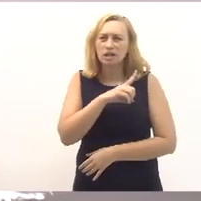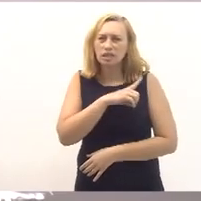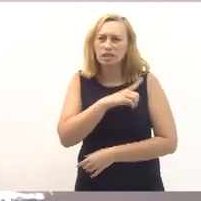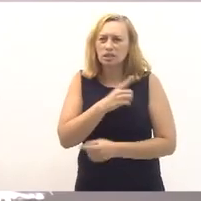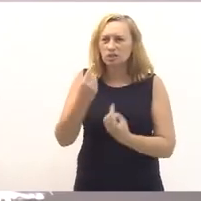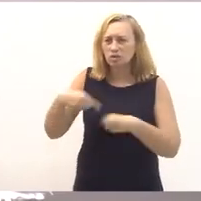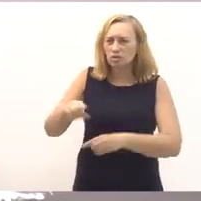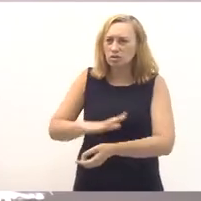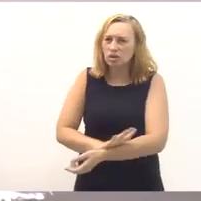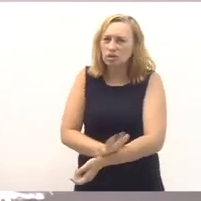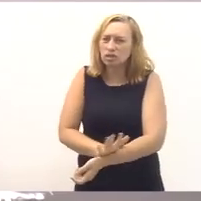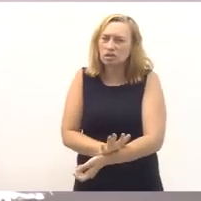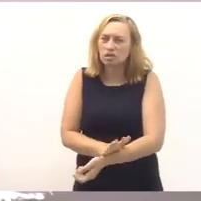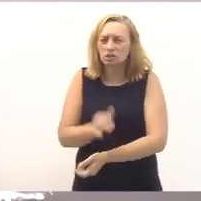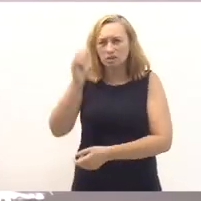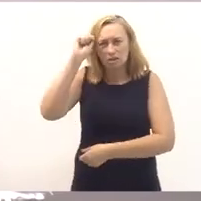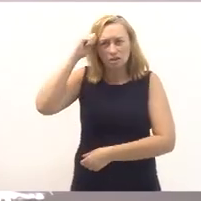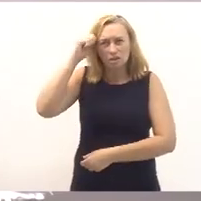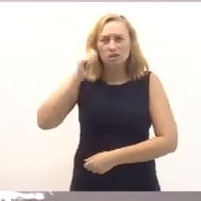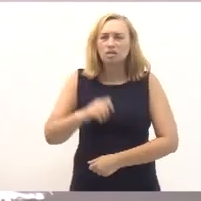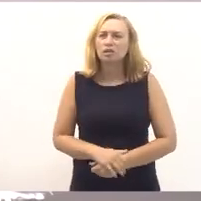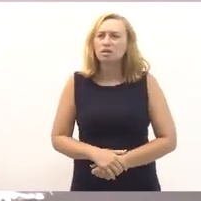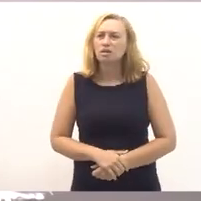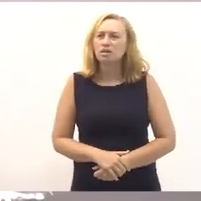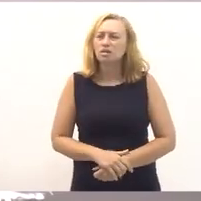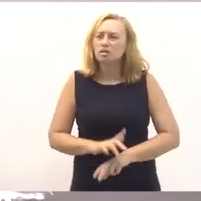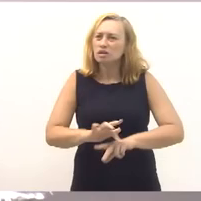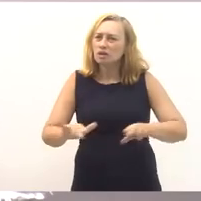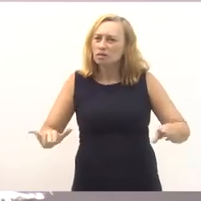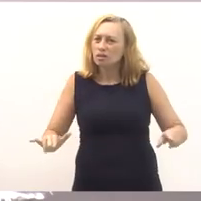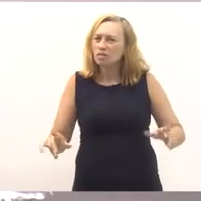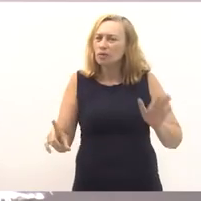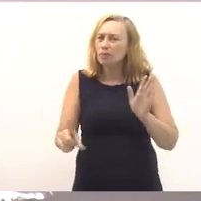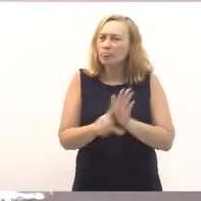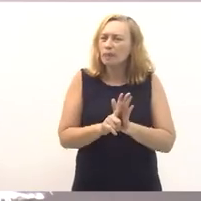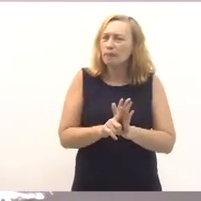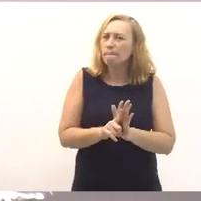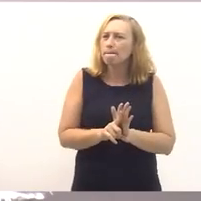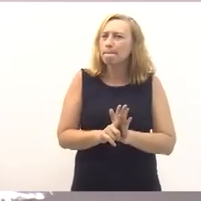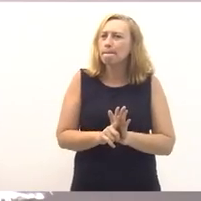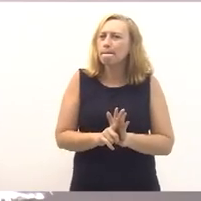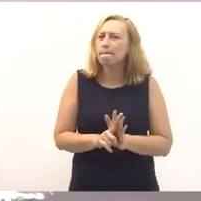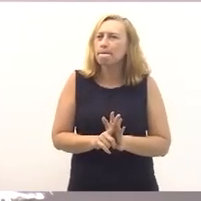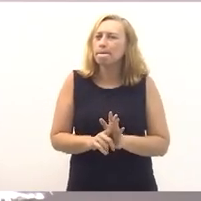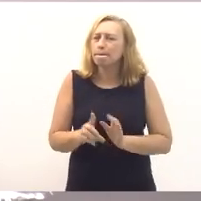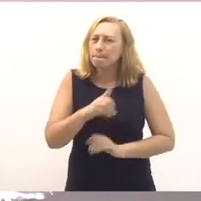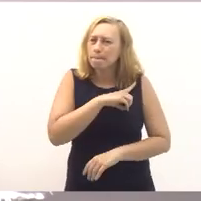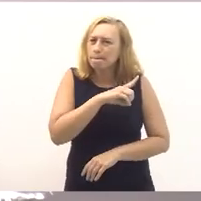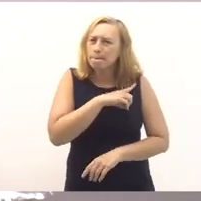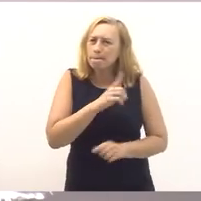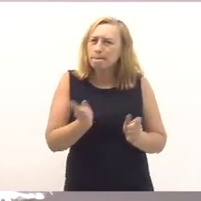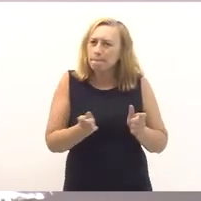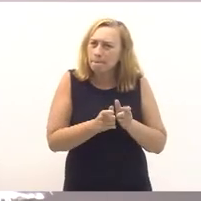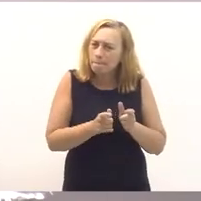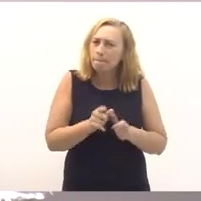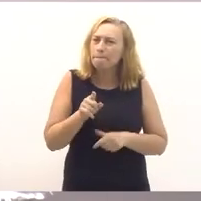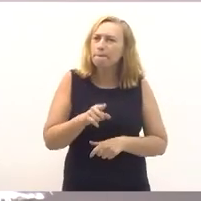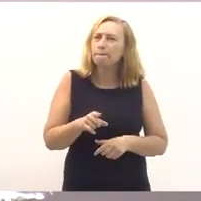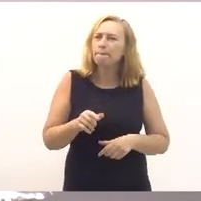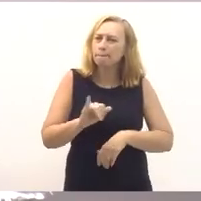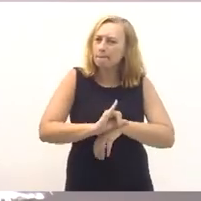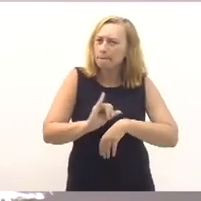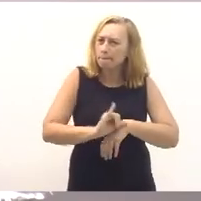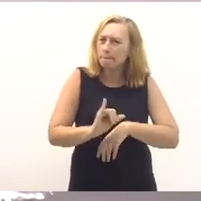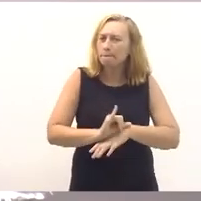combate ao racismo e à intolerância religiosa fizemos leis até interiorizando ela não a delegacia muito pequena só aqui na Capital